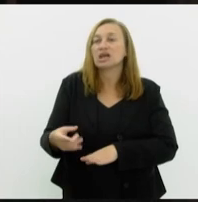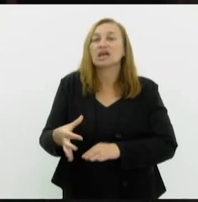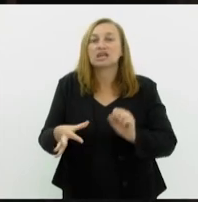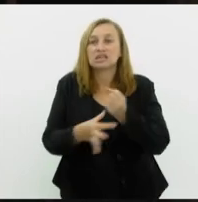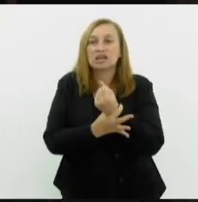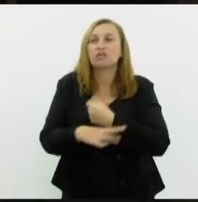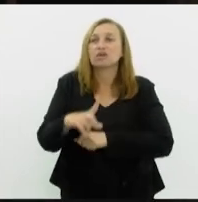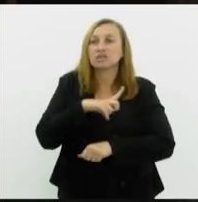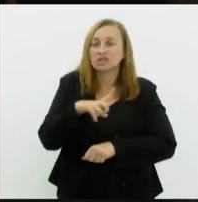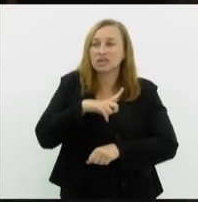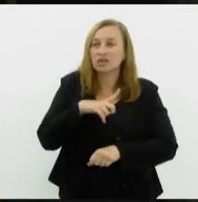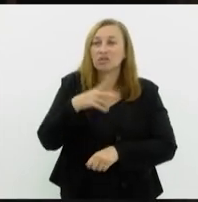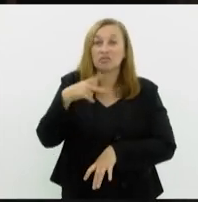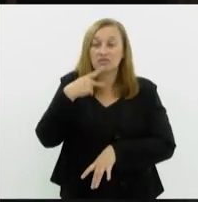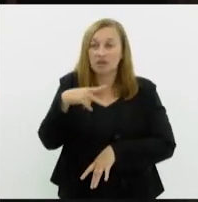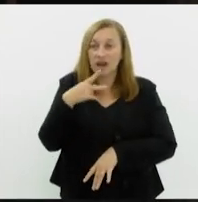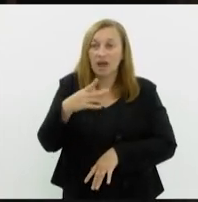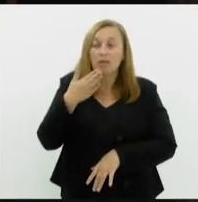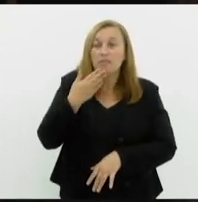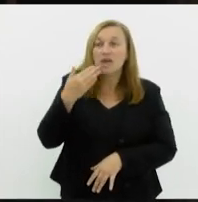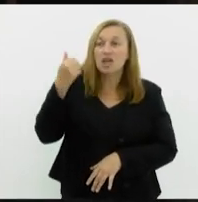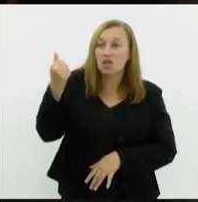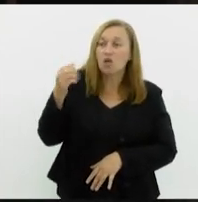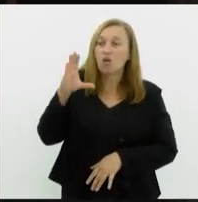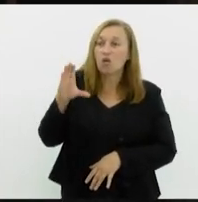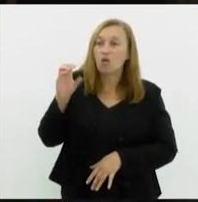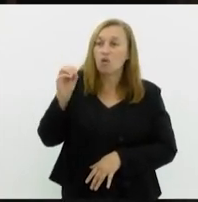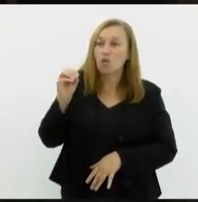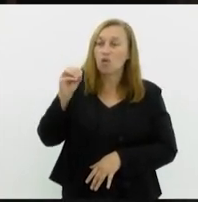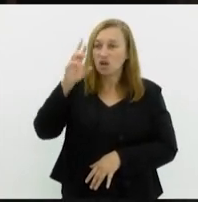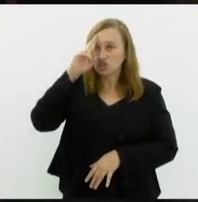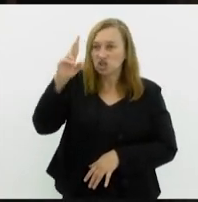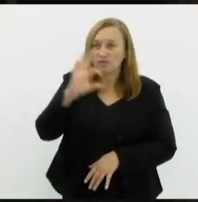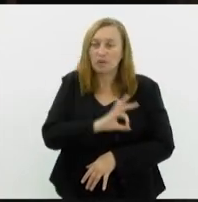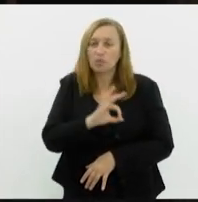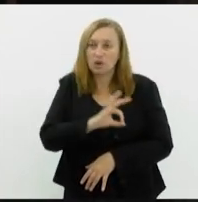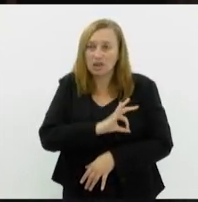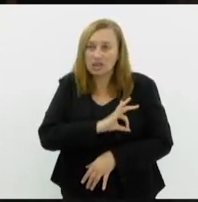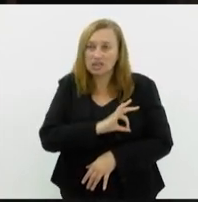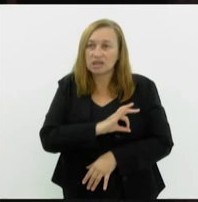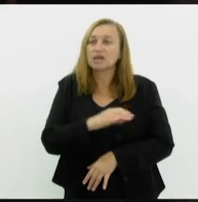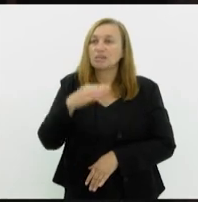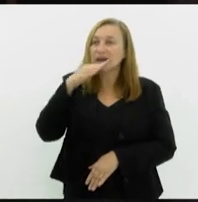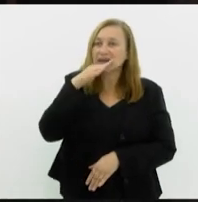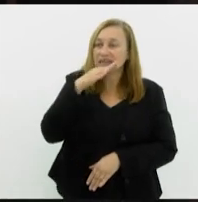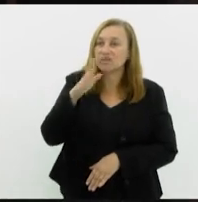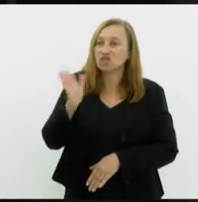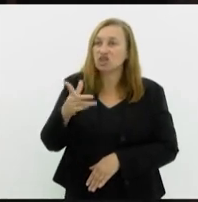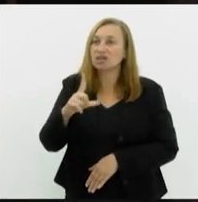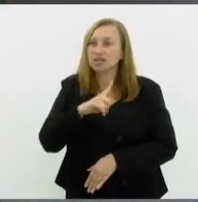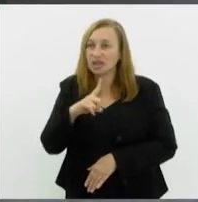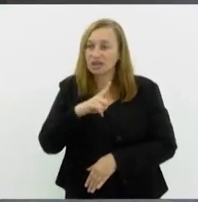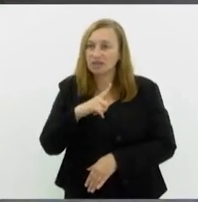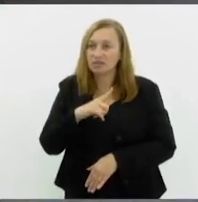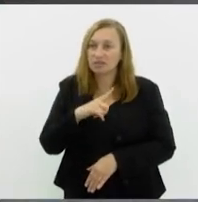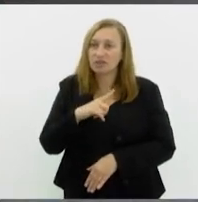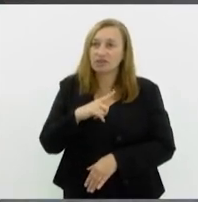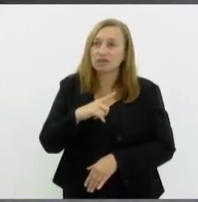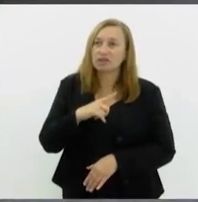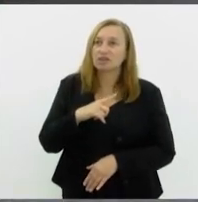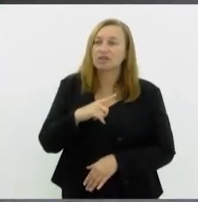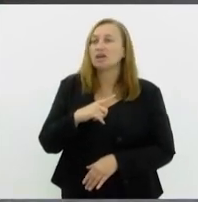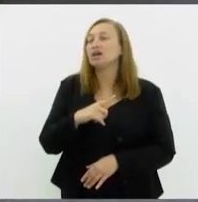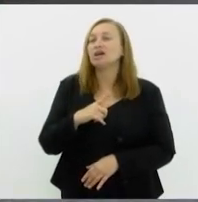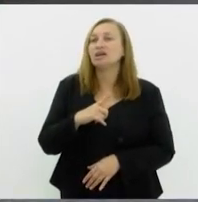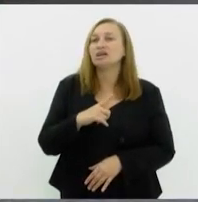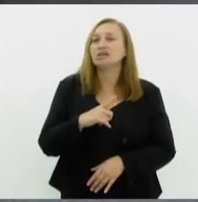segurança e tranquilidade de afirmar, foi o melhor comandante que Mangaratiba já teve para a Polícia Militar, não só para os nossos colegas policiais militares, que é a